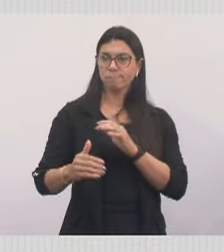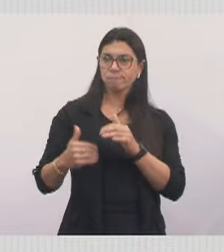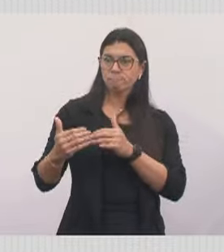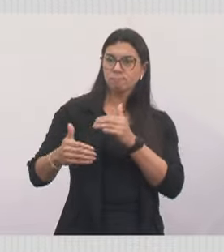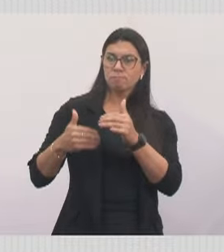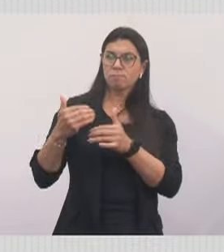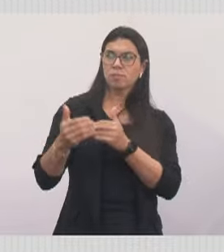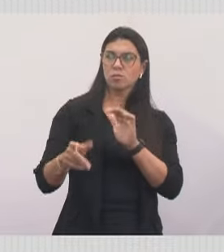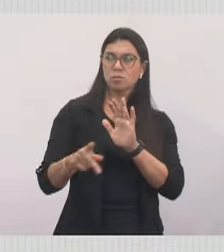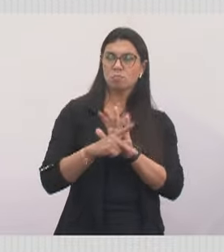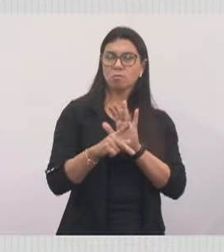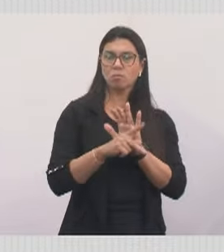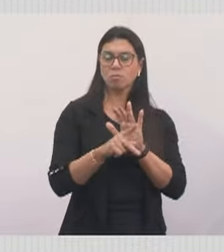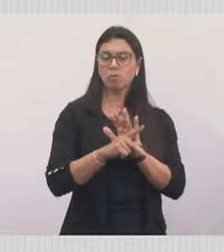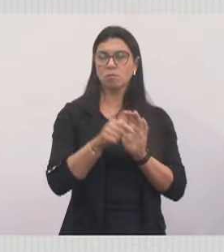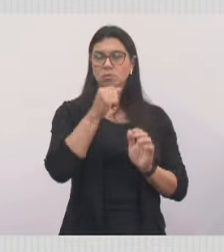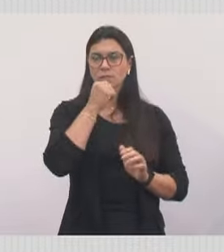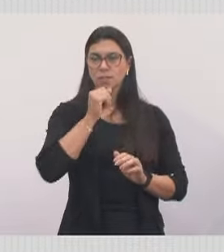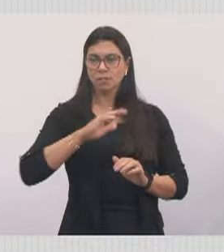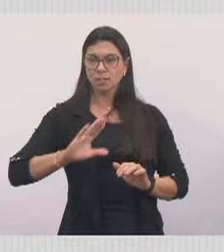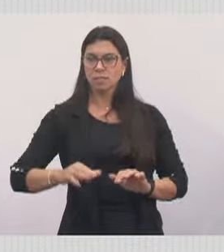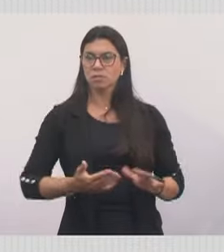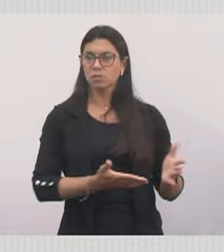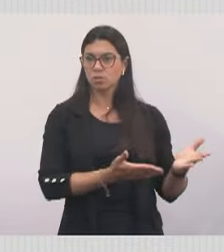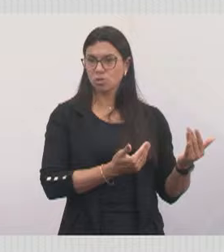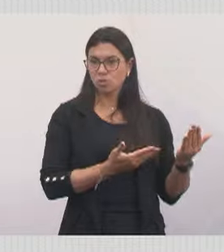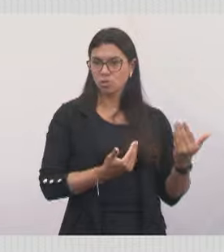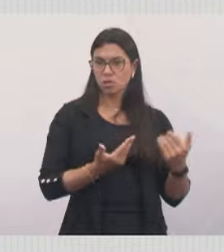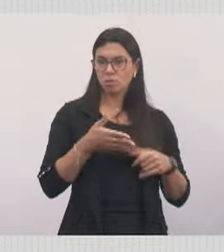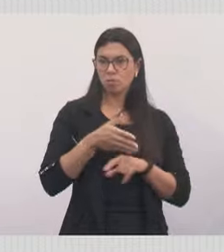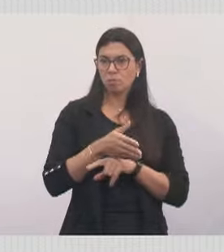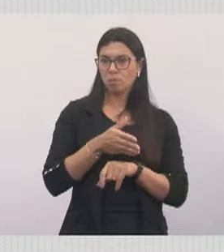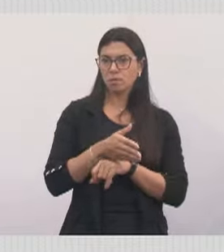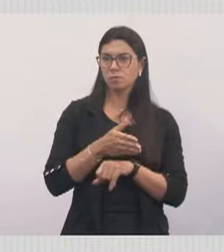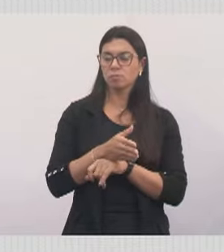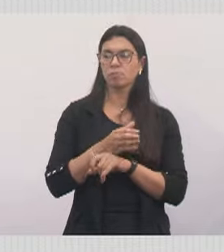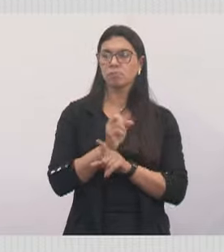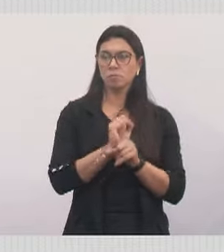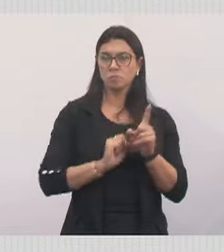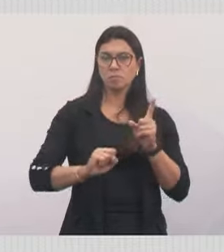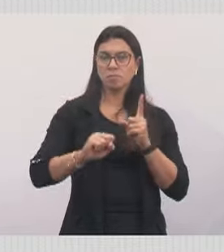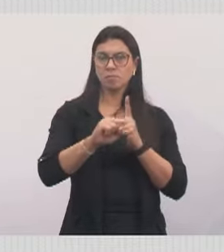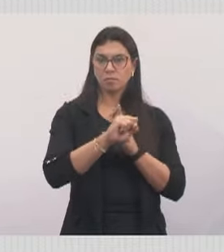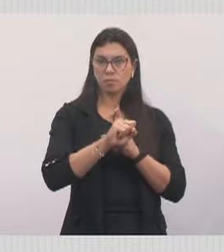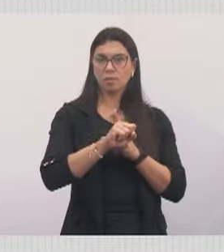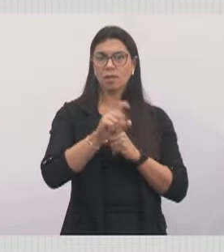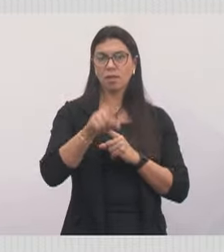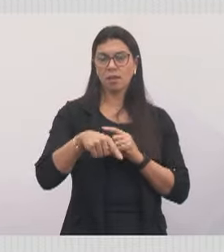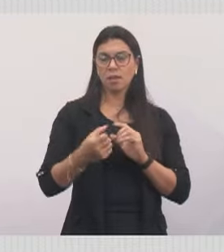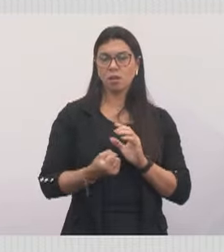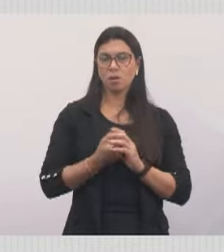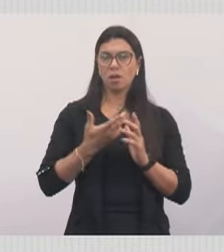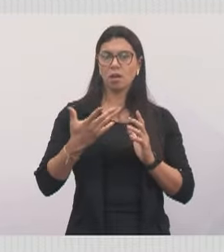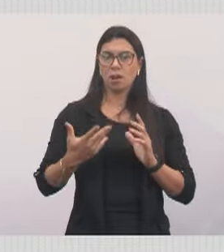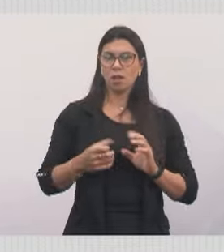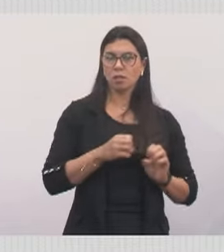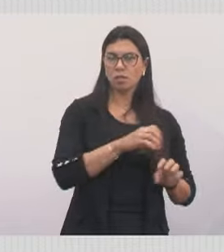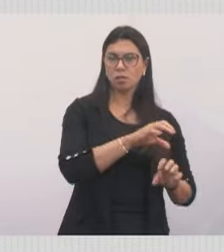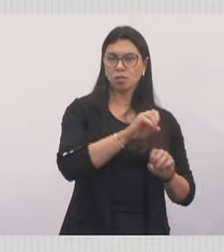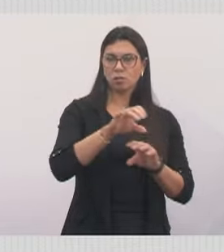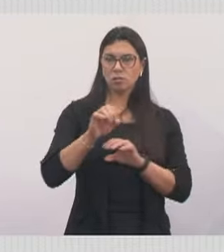capacitando-os para uma participação ativa na sociedade. Então, aí é o caráter educacional da